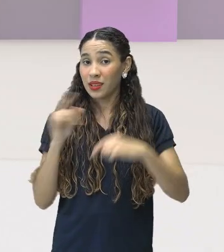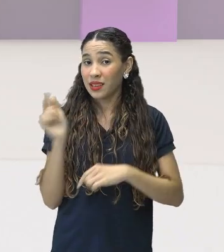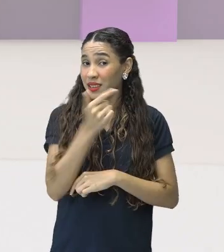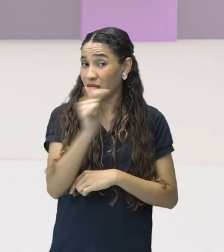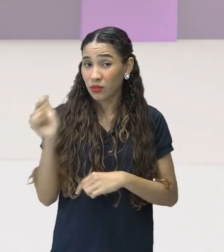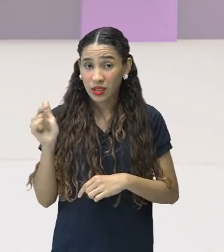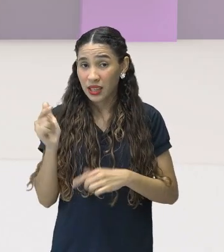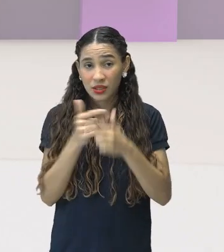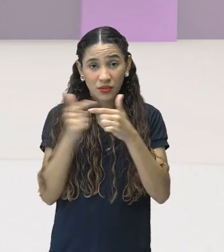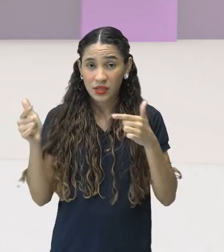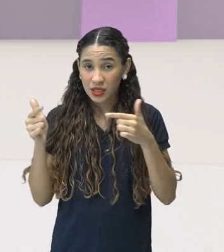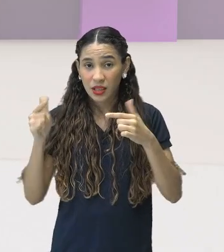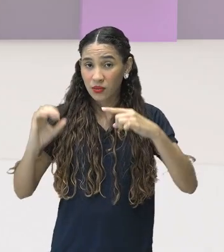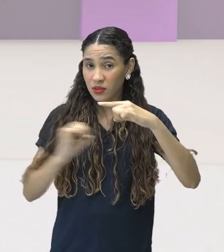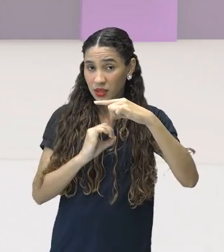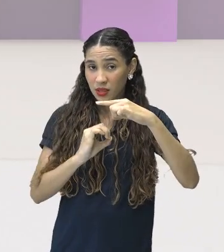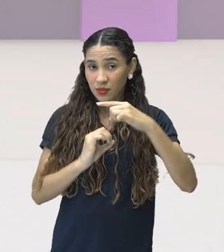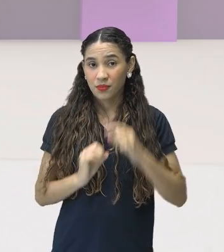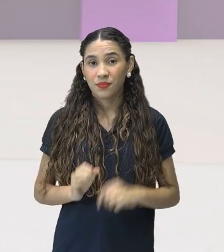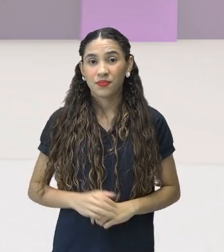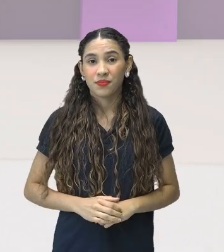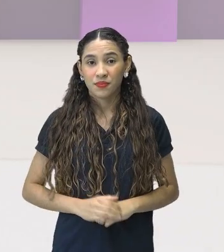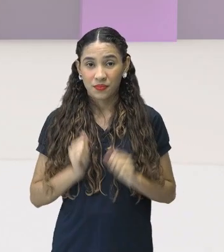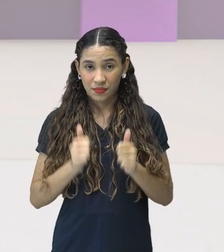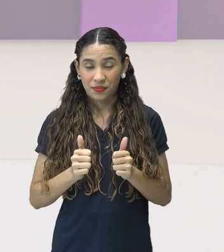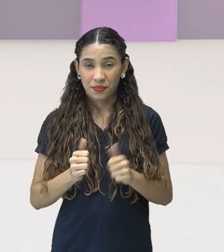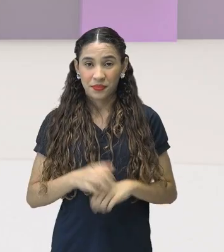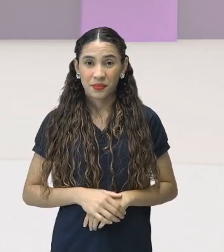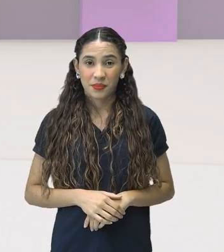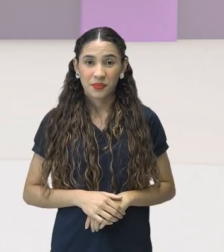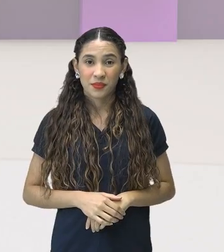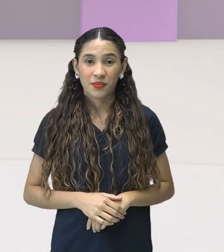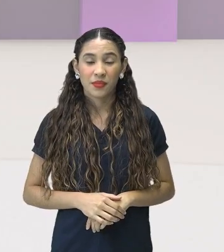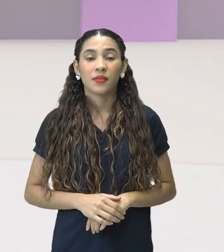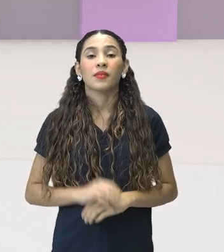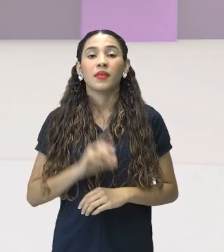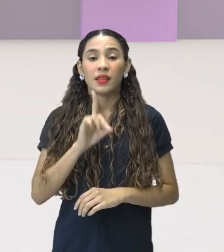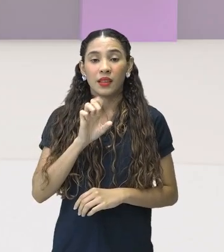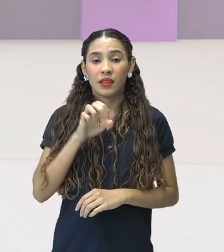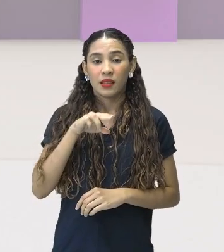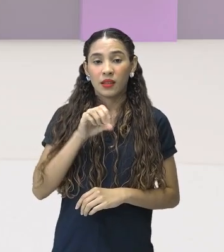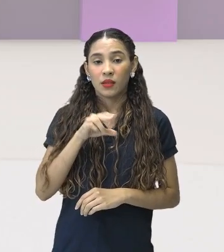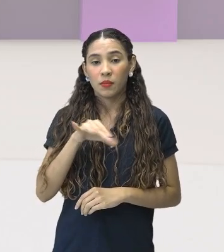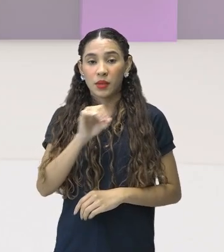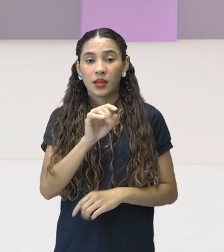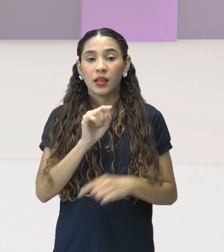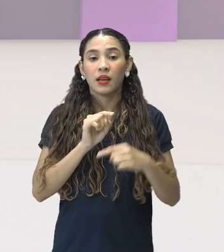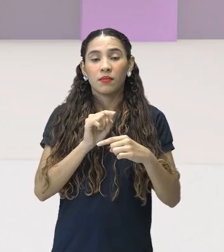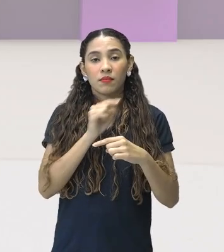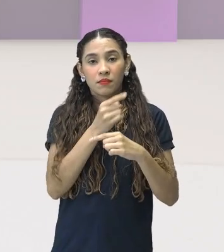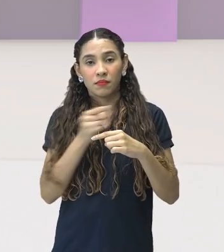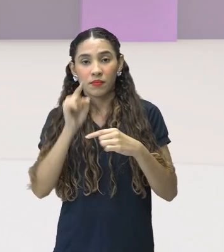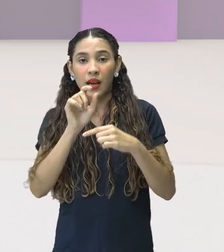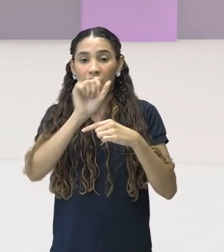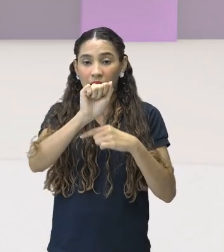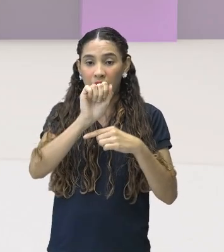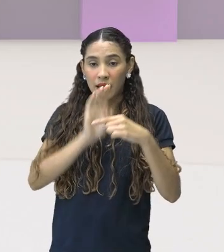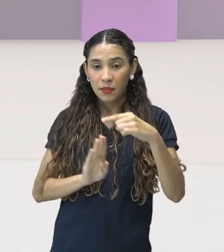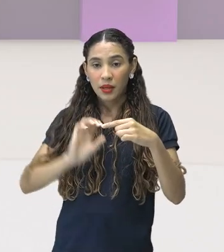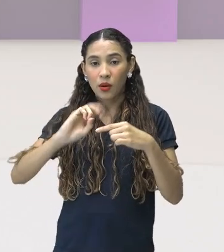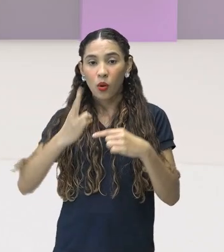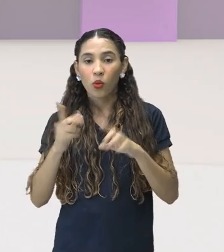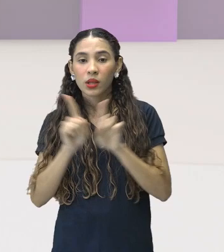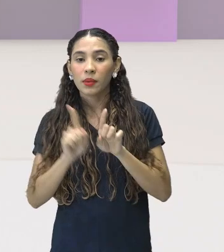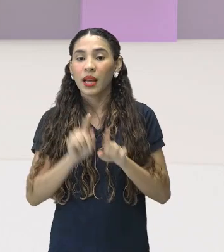existe divisão por zero, tá bom? Denomina-se razão entre A e B ou razão de